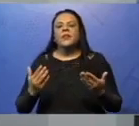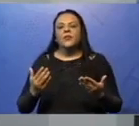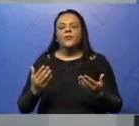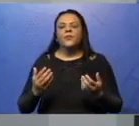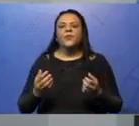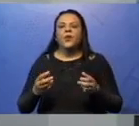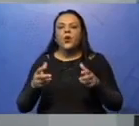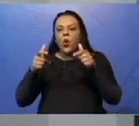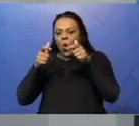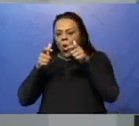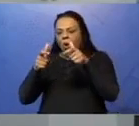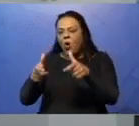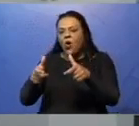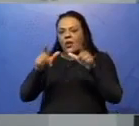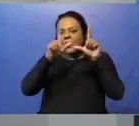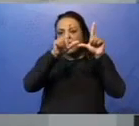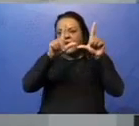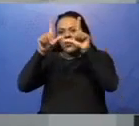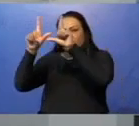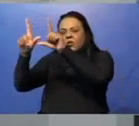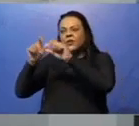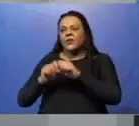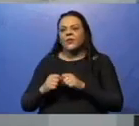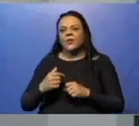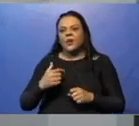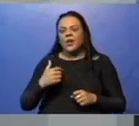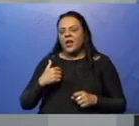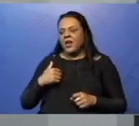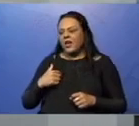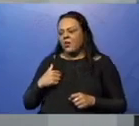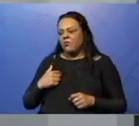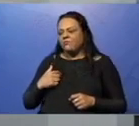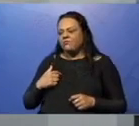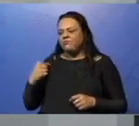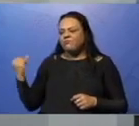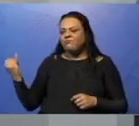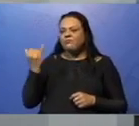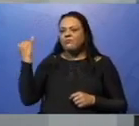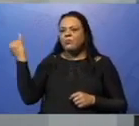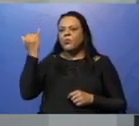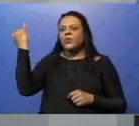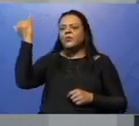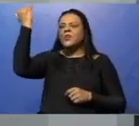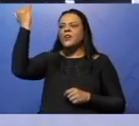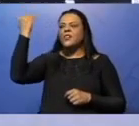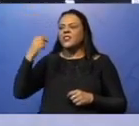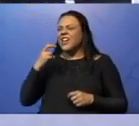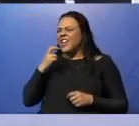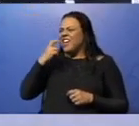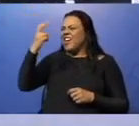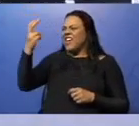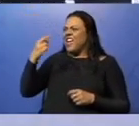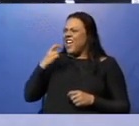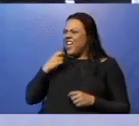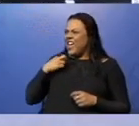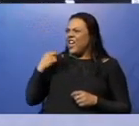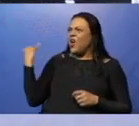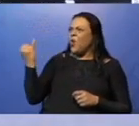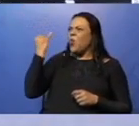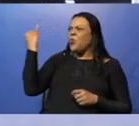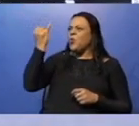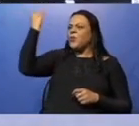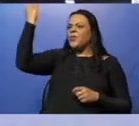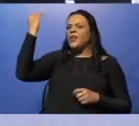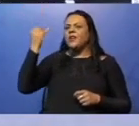explicação, observem essa tirinha. Sou importante, né? Ele está gritando, sou importante, olhando para as estrelas.